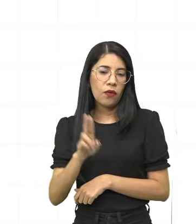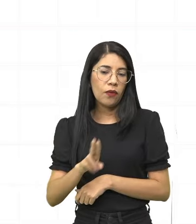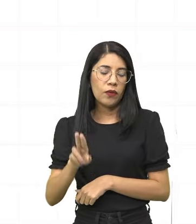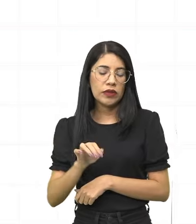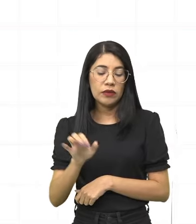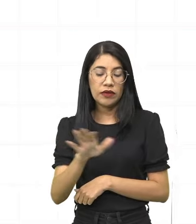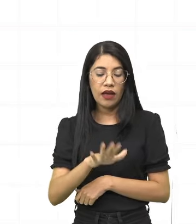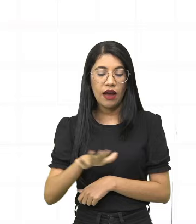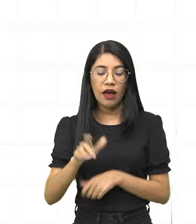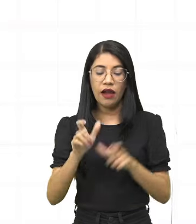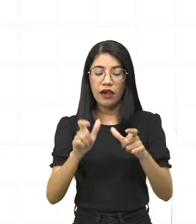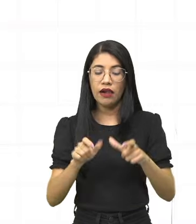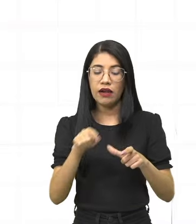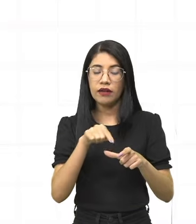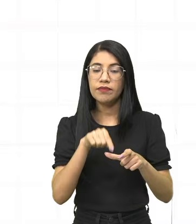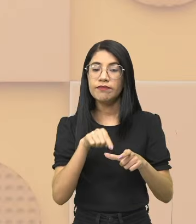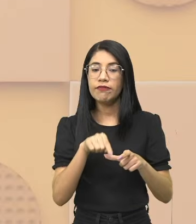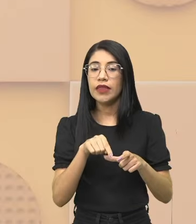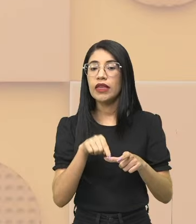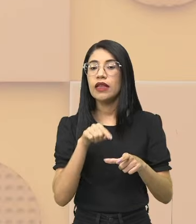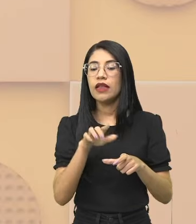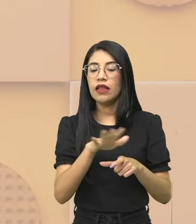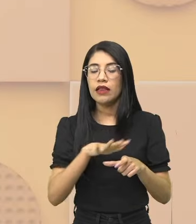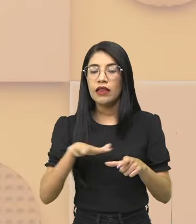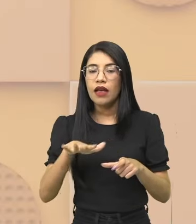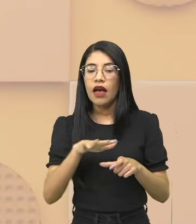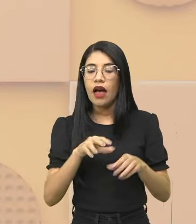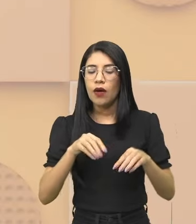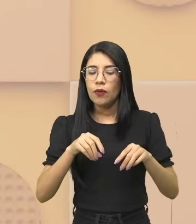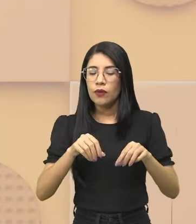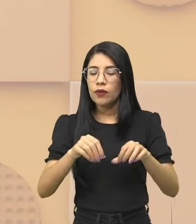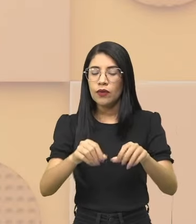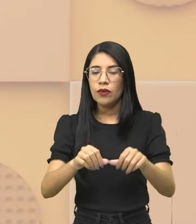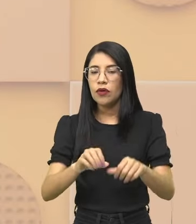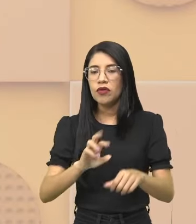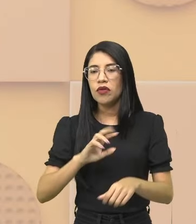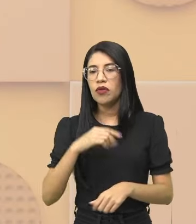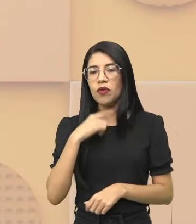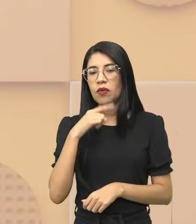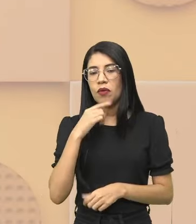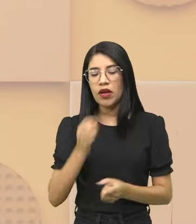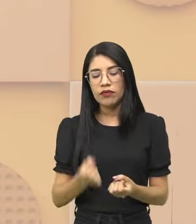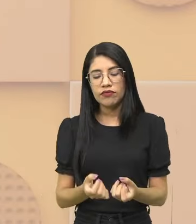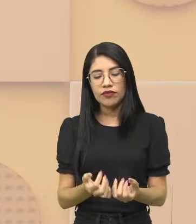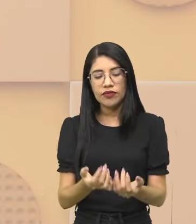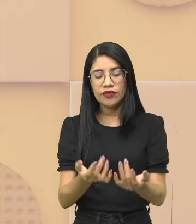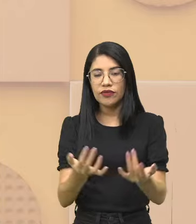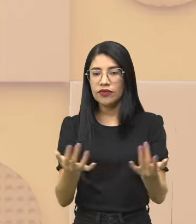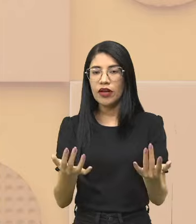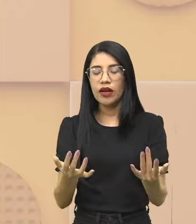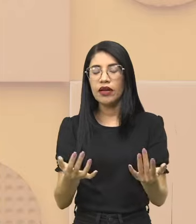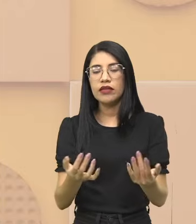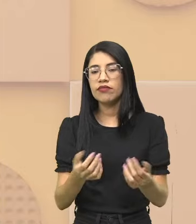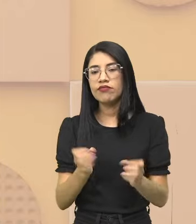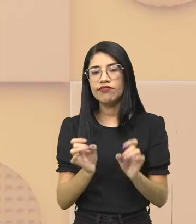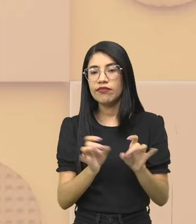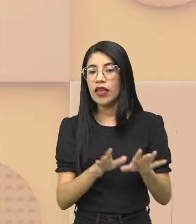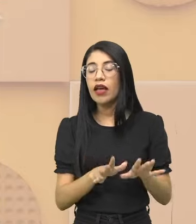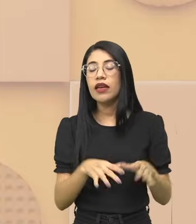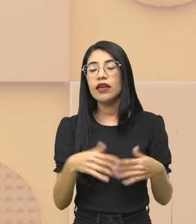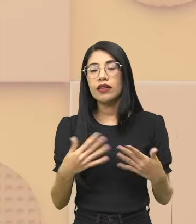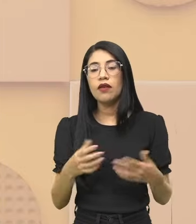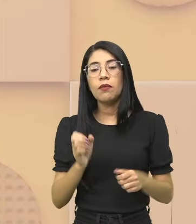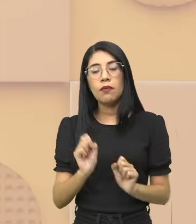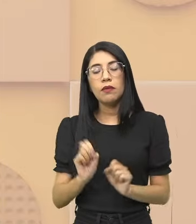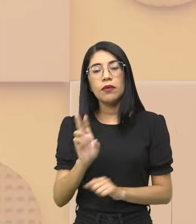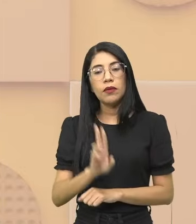ali uma área onde tem um terreno, aquele solo, ele não é mais fértil, ele foi ali descartado para atividade da agricultura, ele